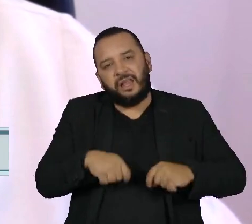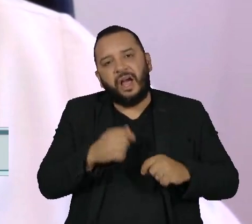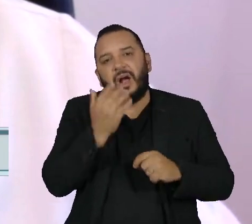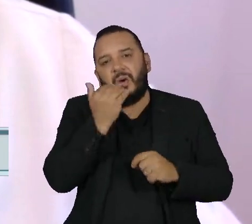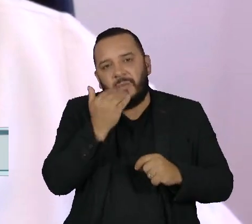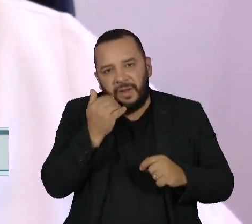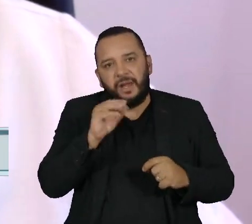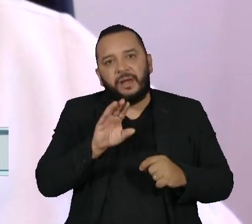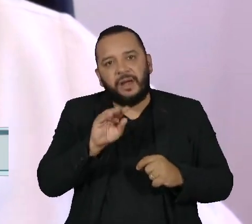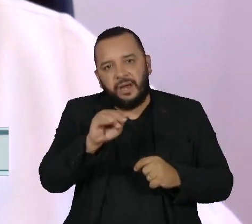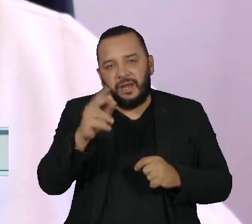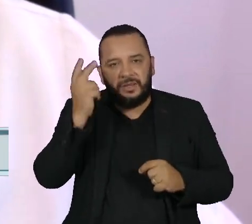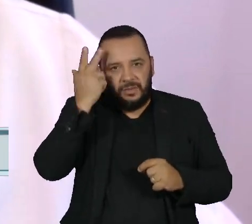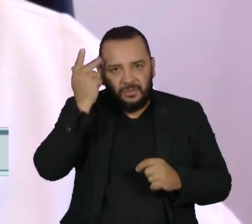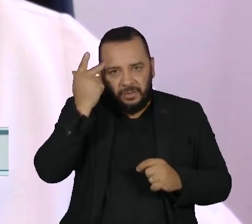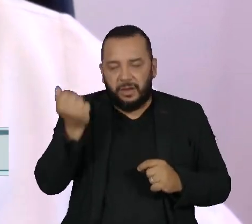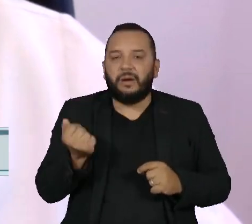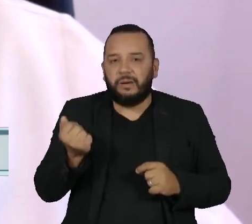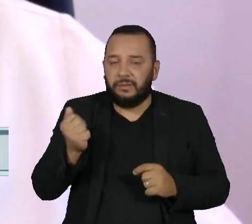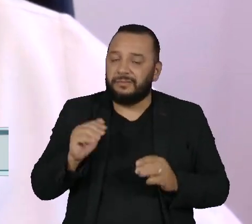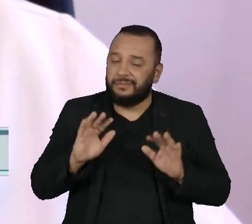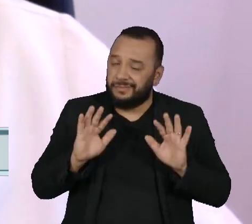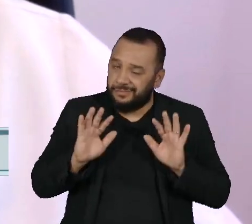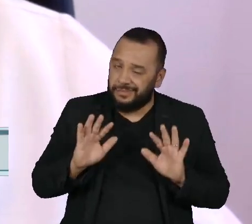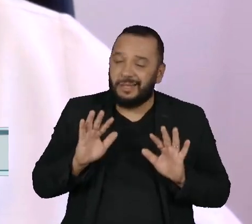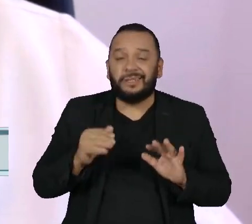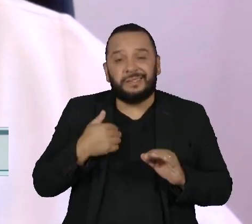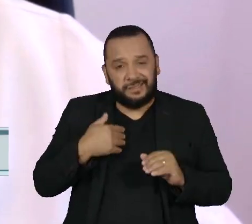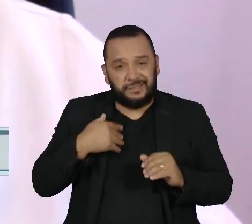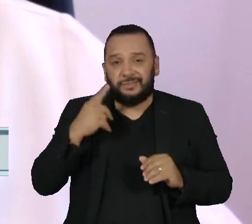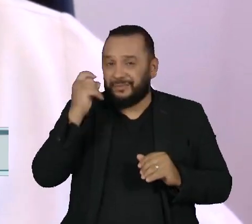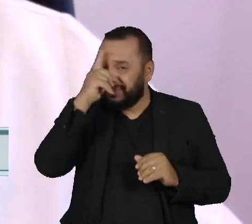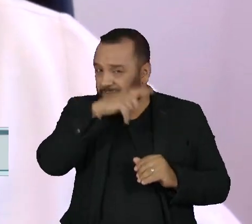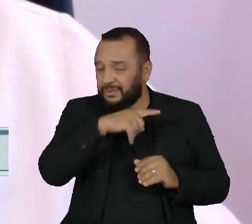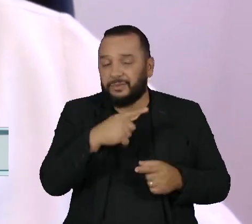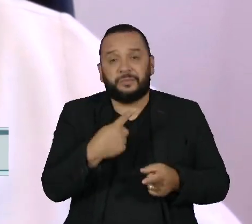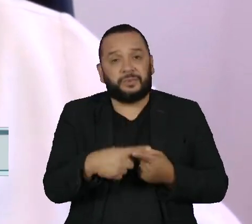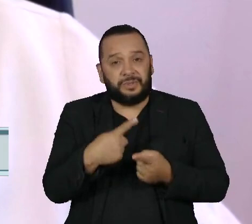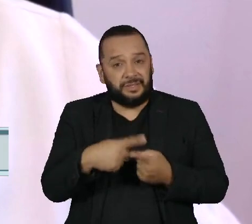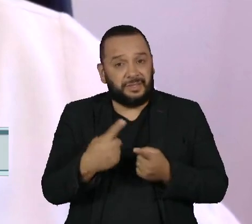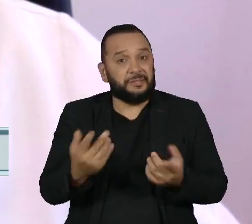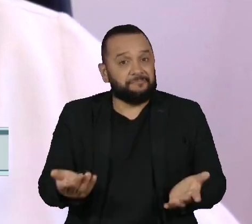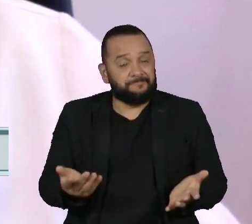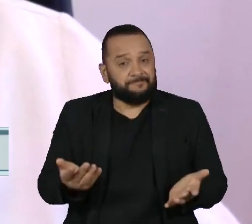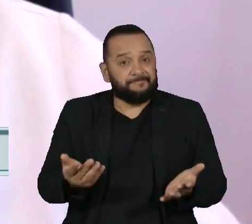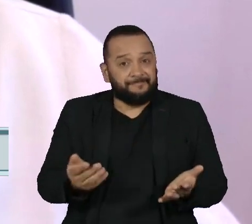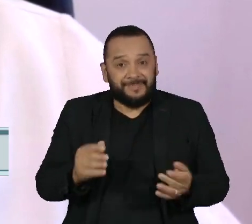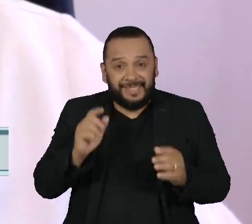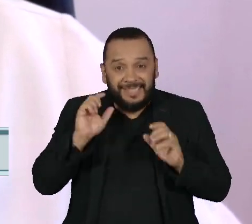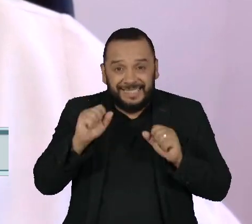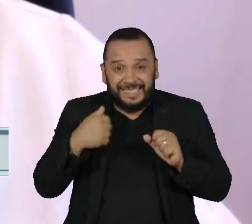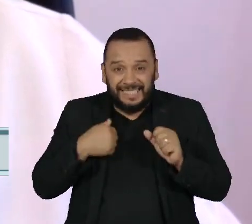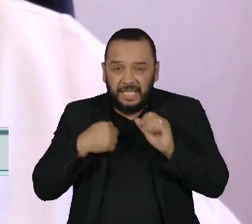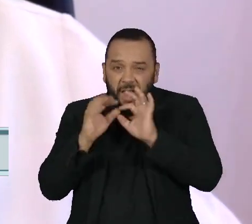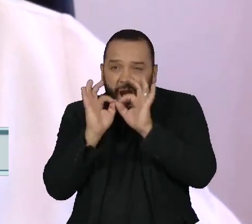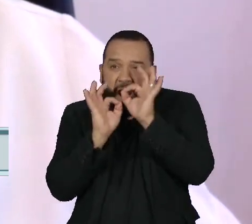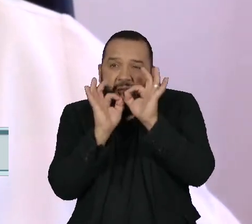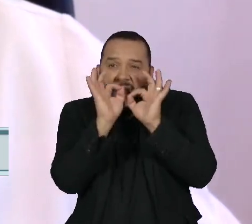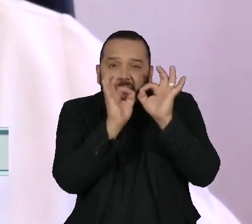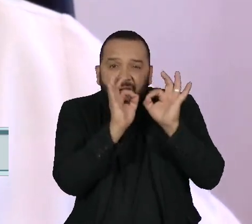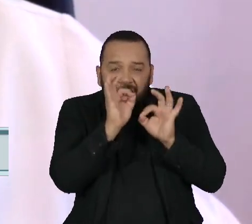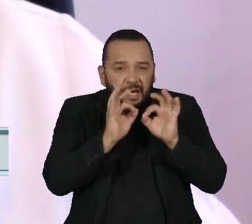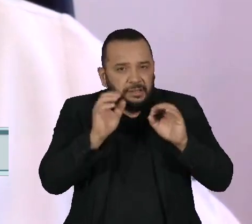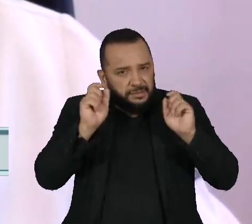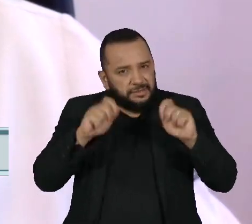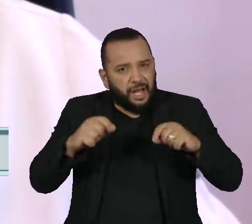da normalidade. Então, a reconstrução ela é um divisor de águas, porque não só permite uma melhor reabilitação, mas